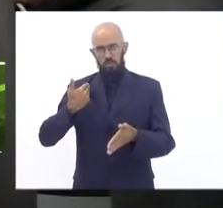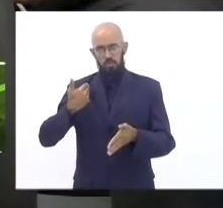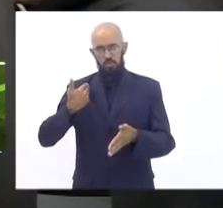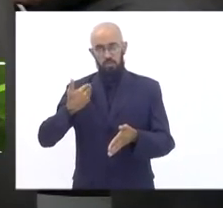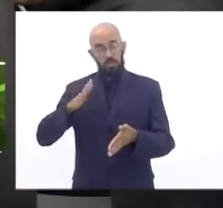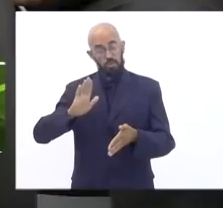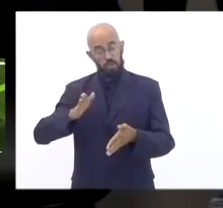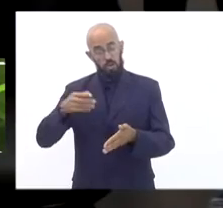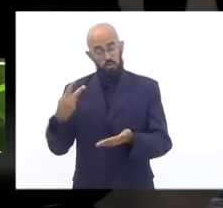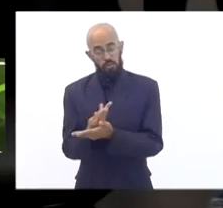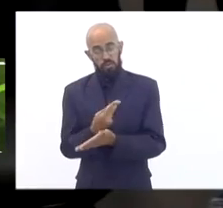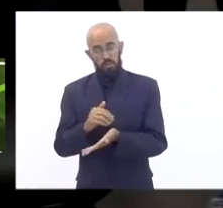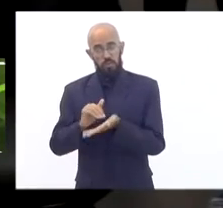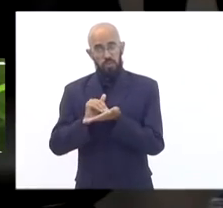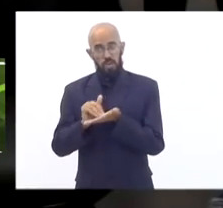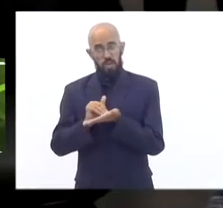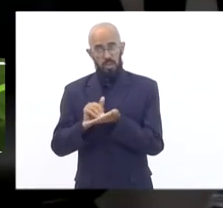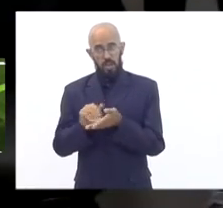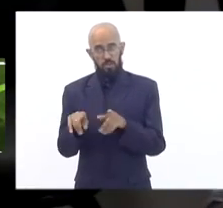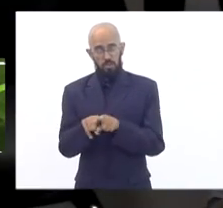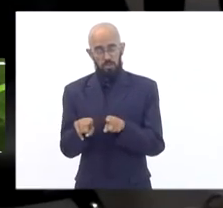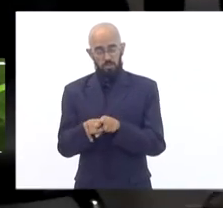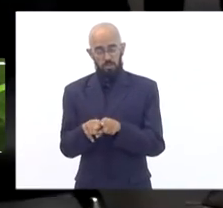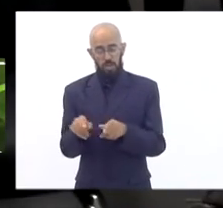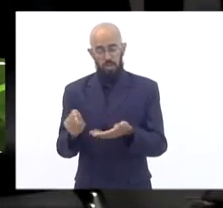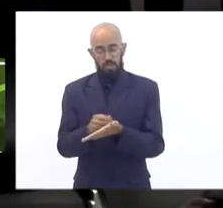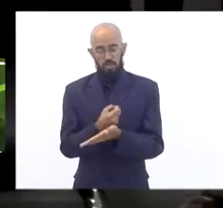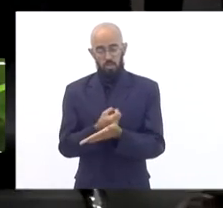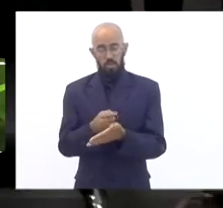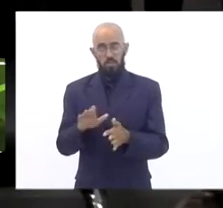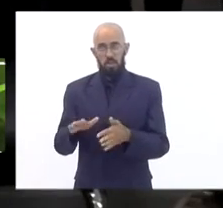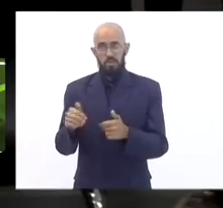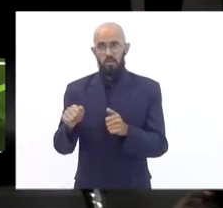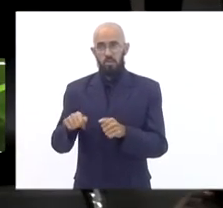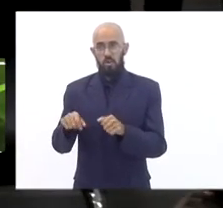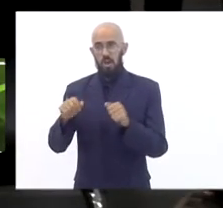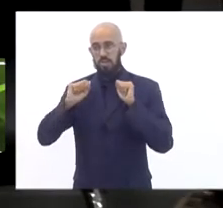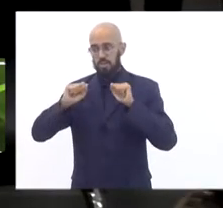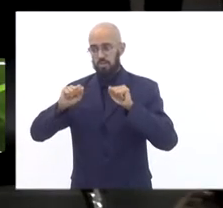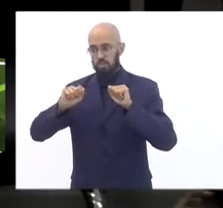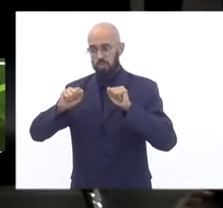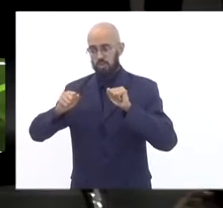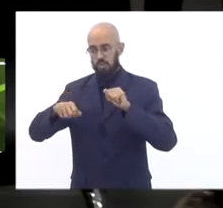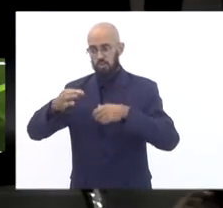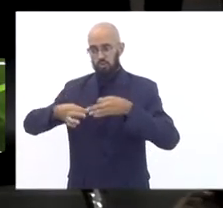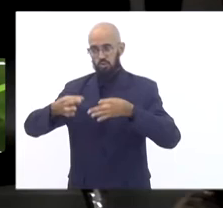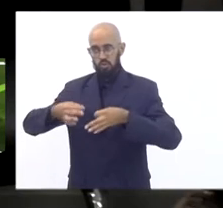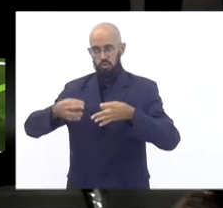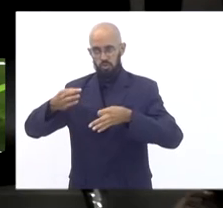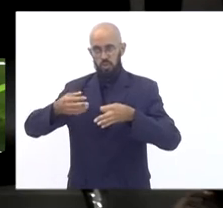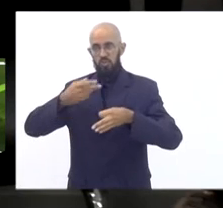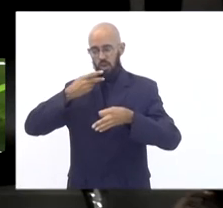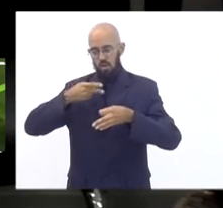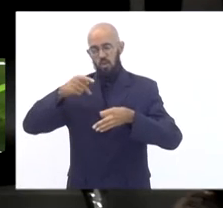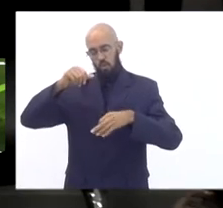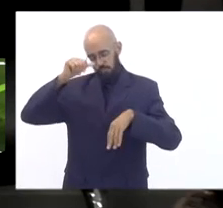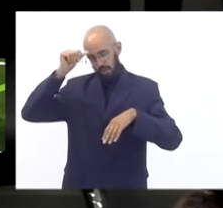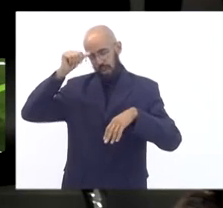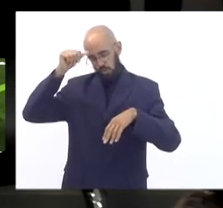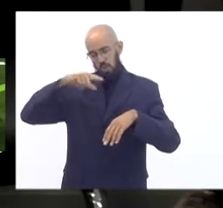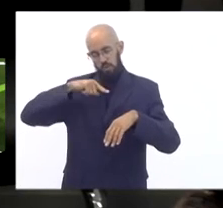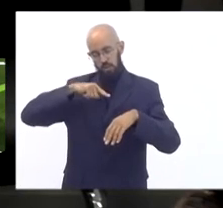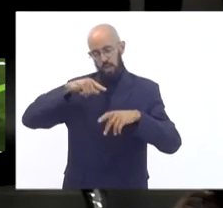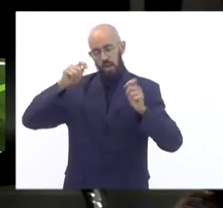nós consultamos a nossa assessoria jurídica e dentro das tratativas o governador tem competência para assinar e nesse termo aditivo